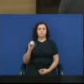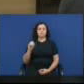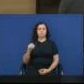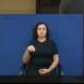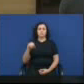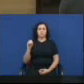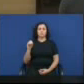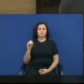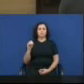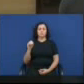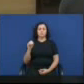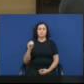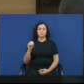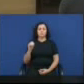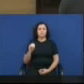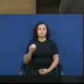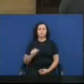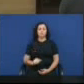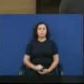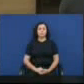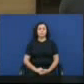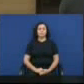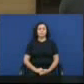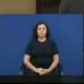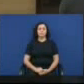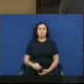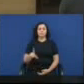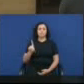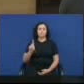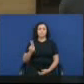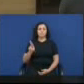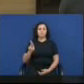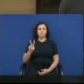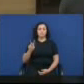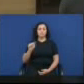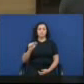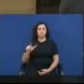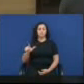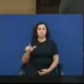Fuganoli Gonçalves de Oliveira, Durval Vieira,